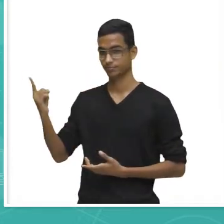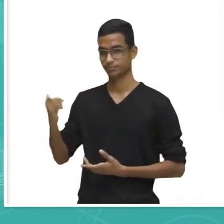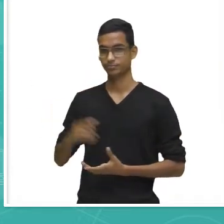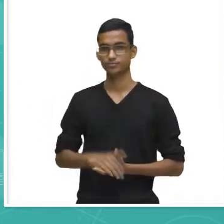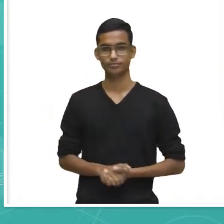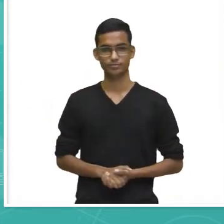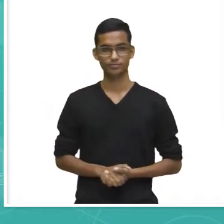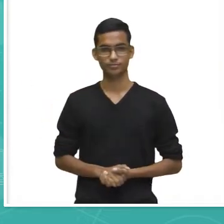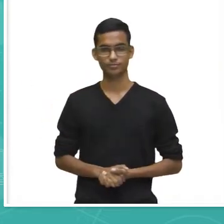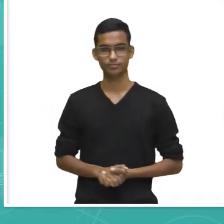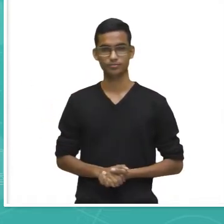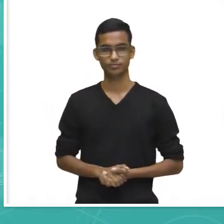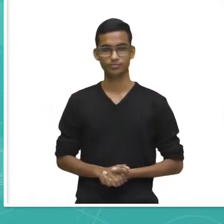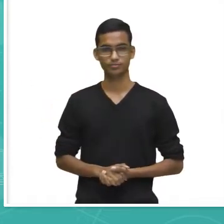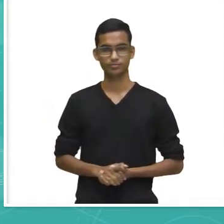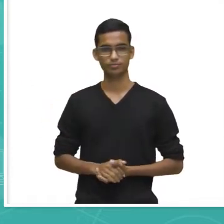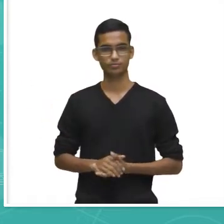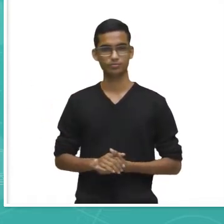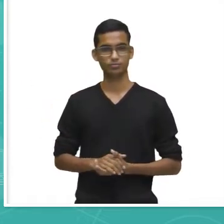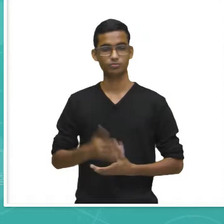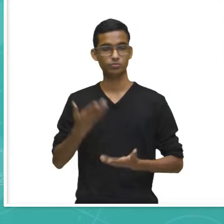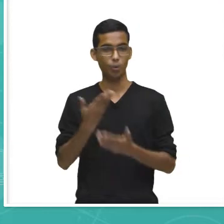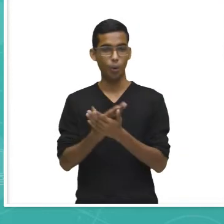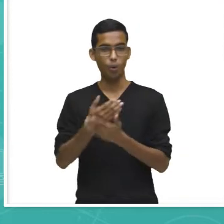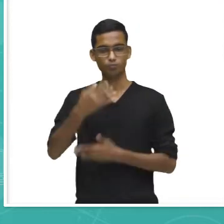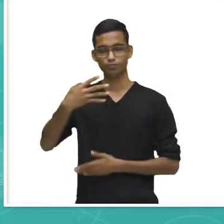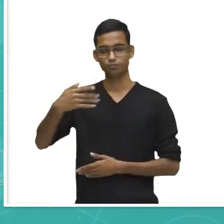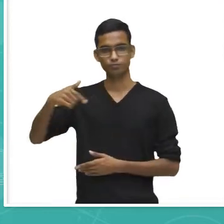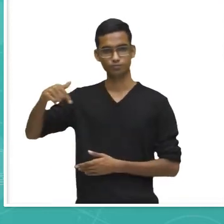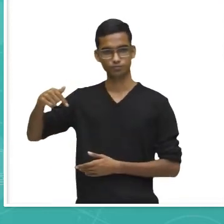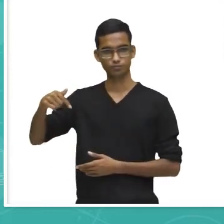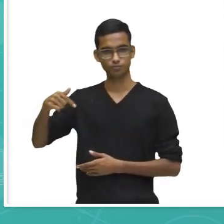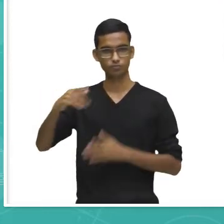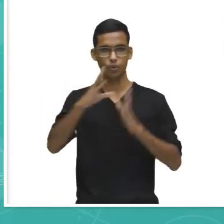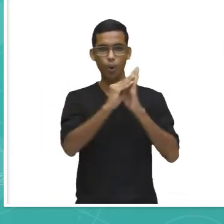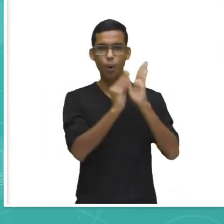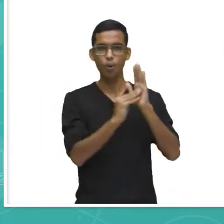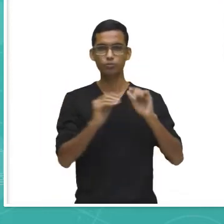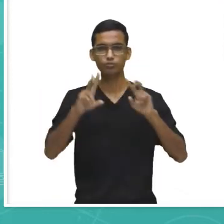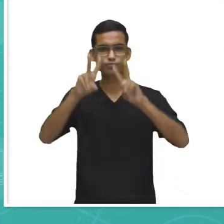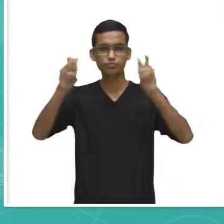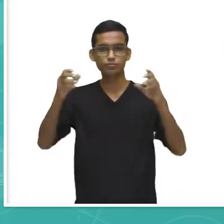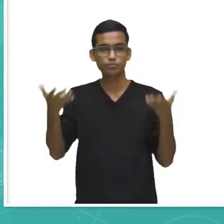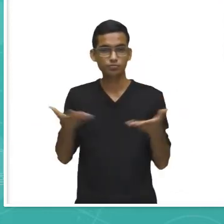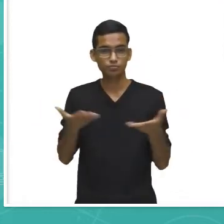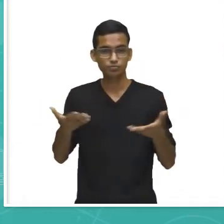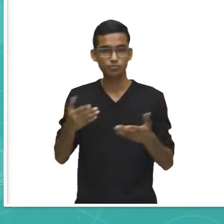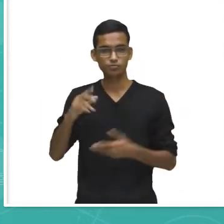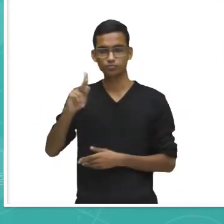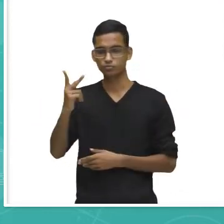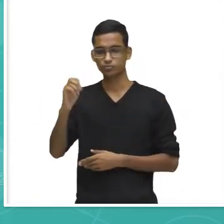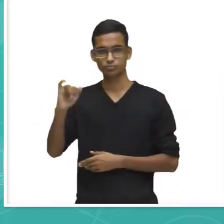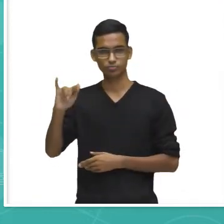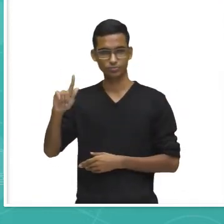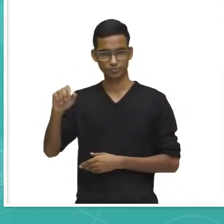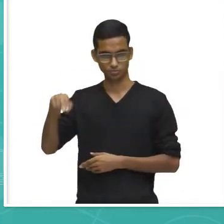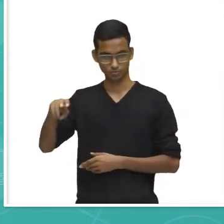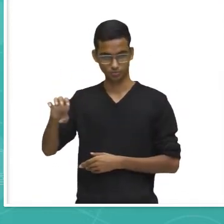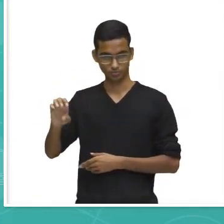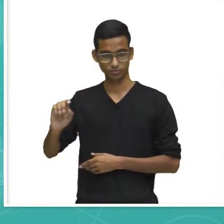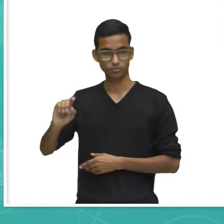Bom, é a nossa aula 47 e o conteúdo de hoje é sobre higiene e